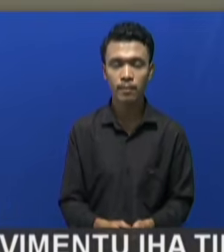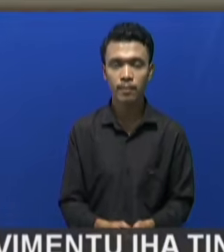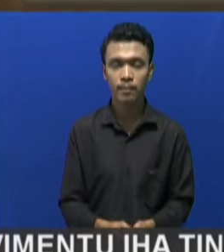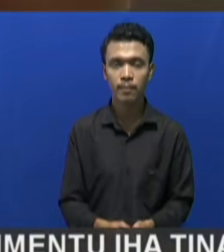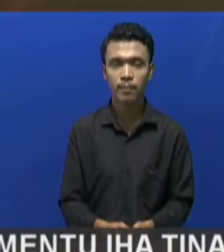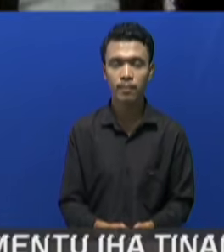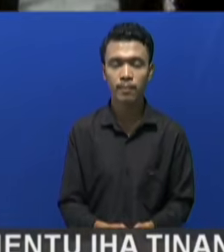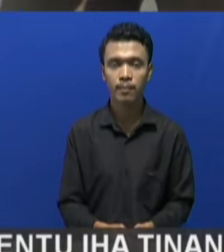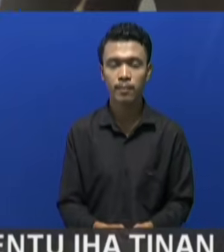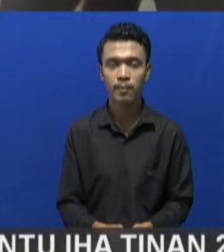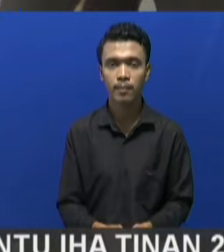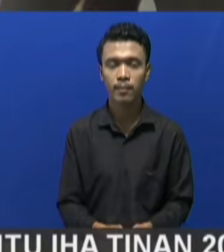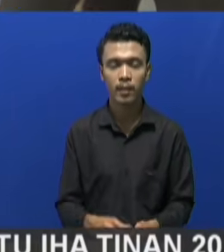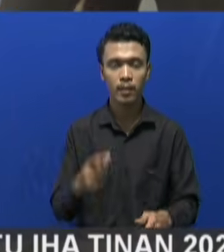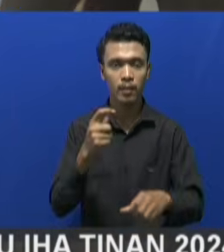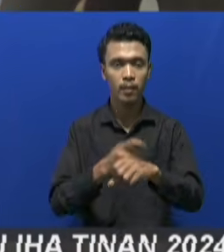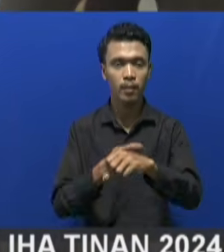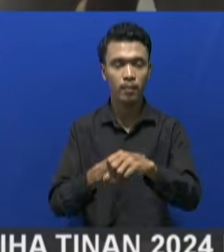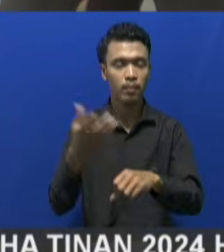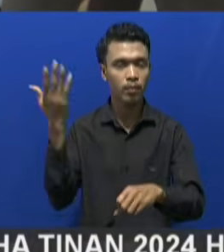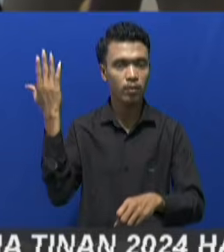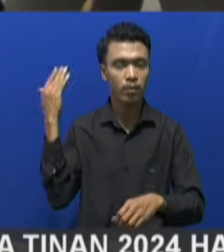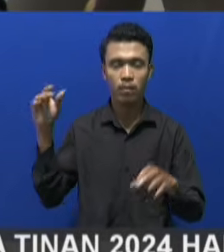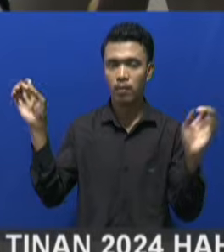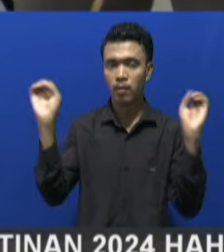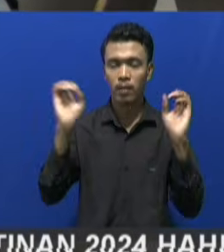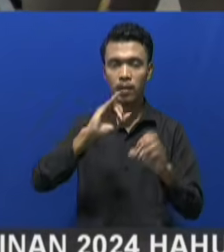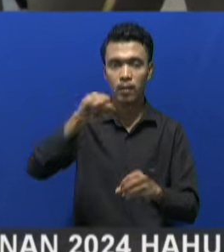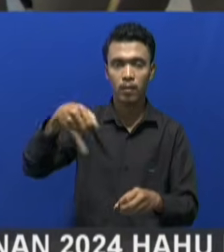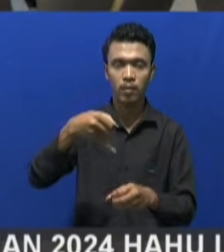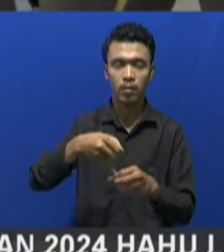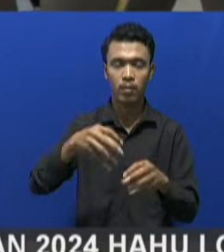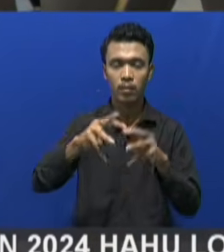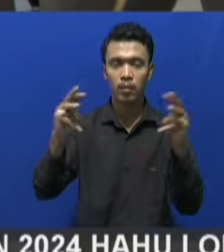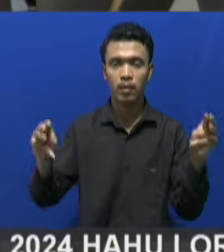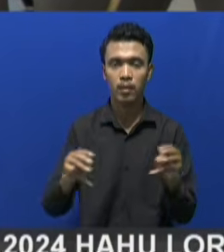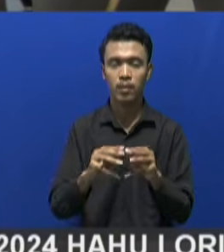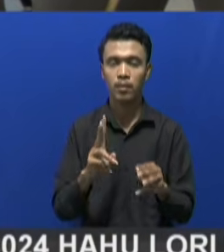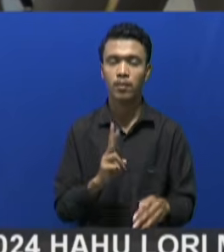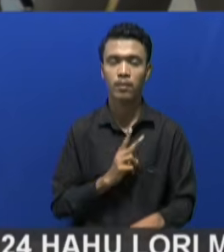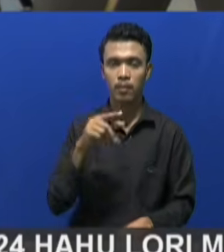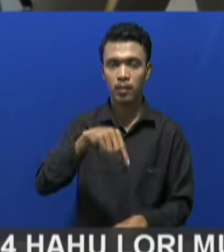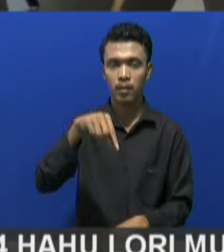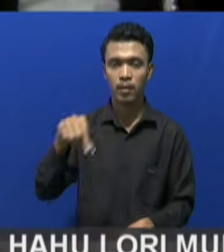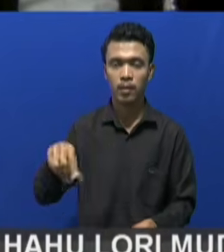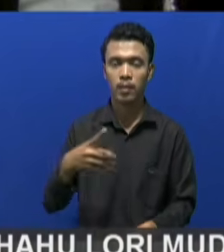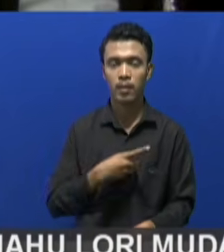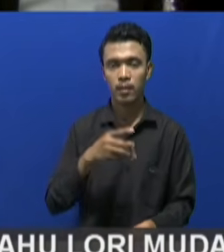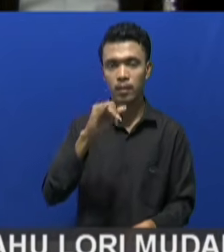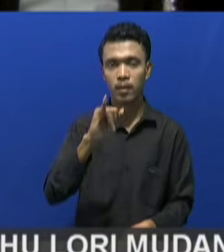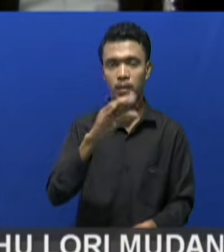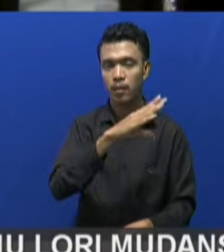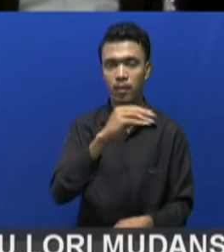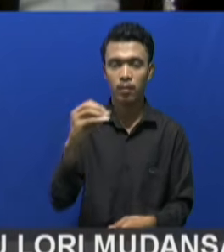Nebema momento neba, lá inclui município Viqueque, Dili, na zona